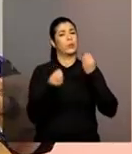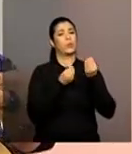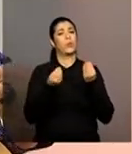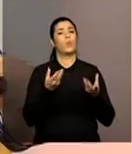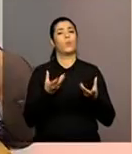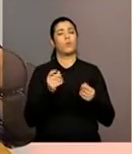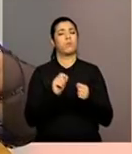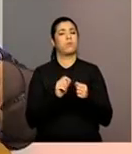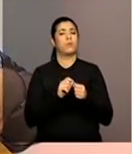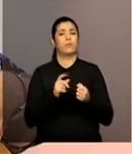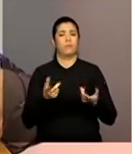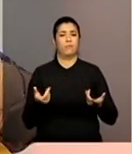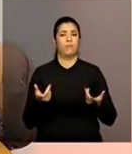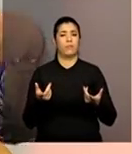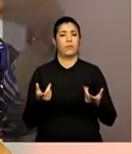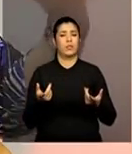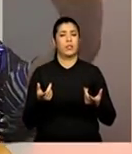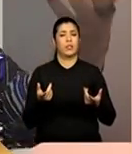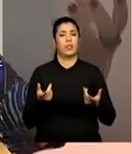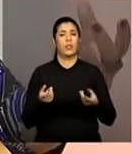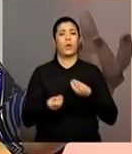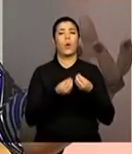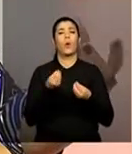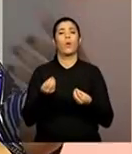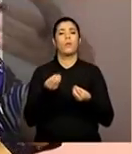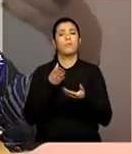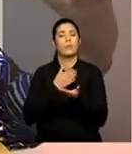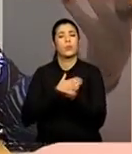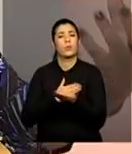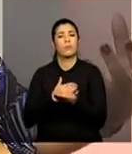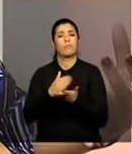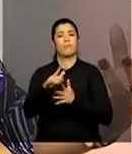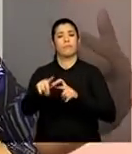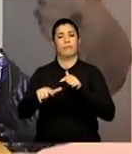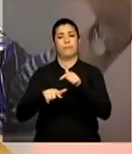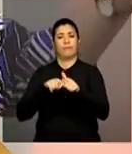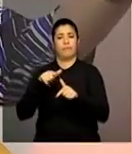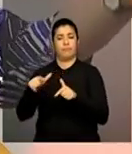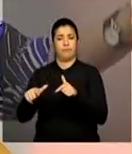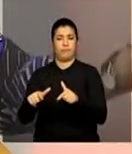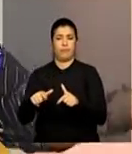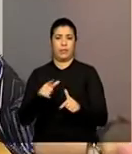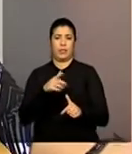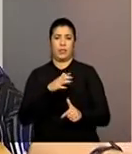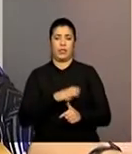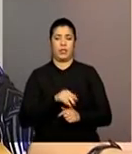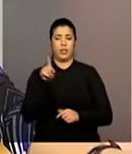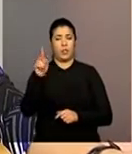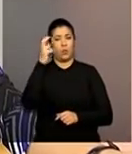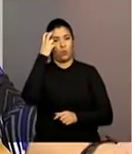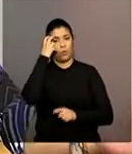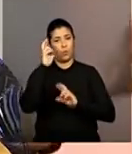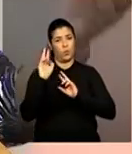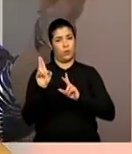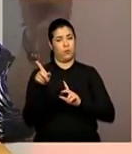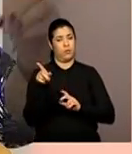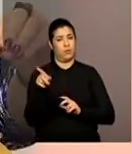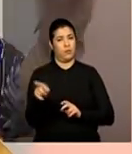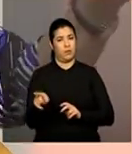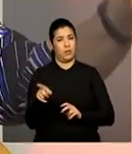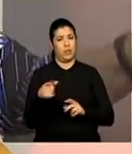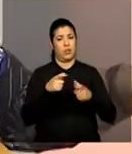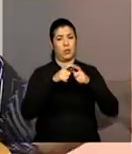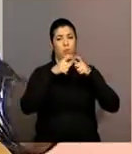refletir que como introduzir elementos naquela cultura diferenciada que